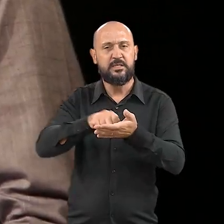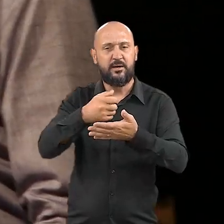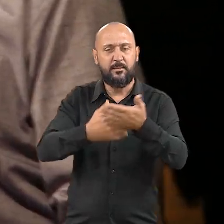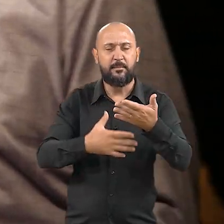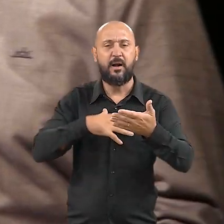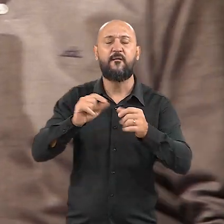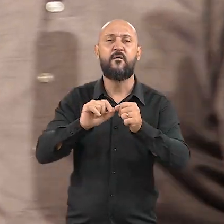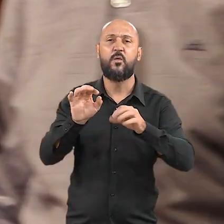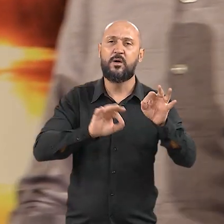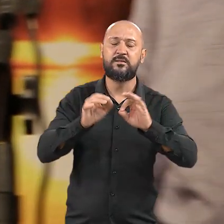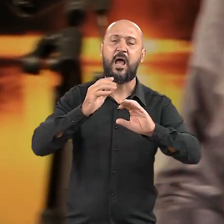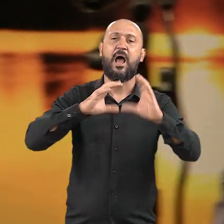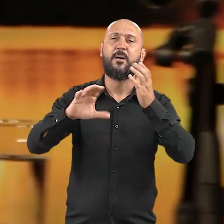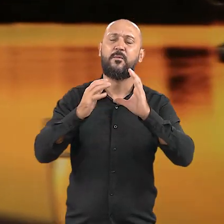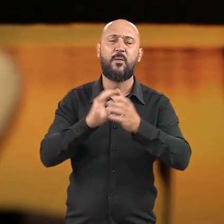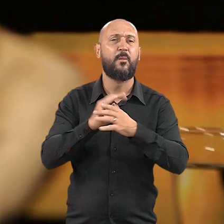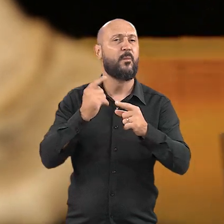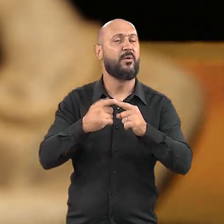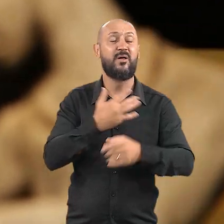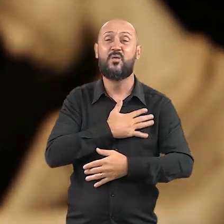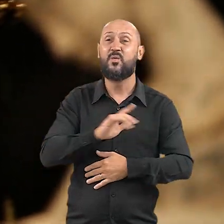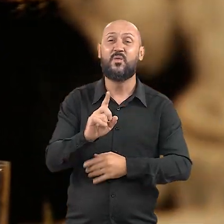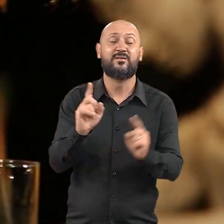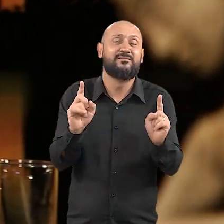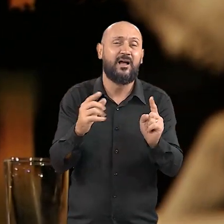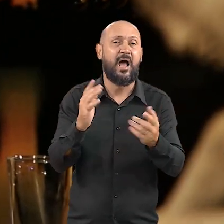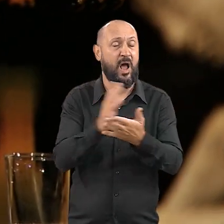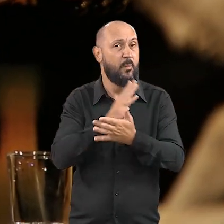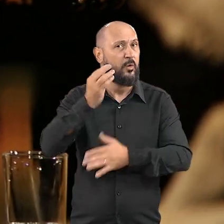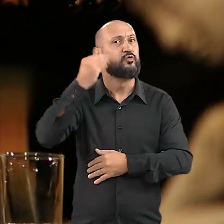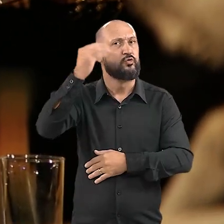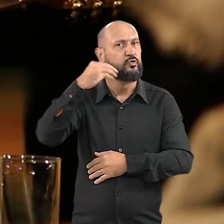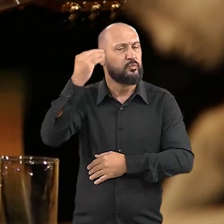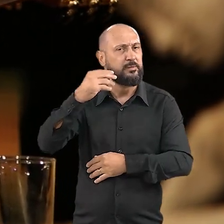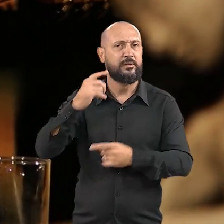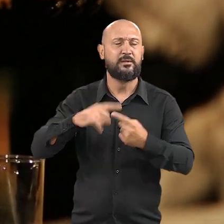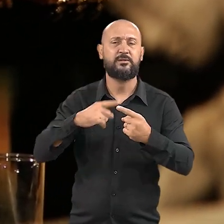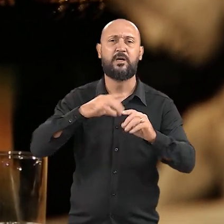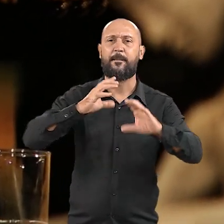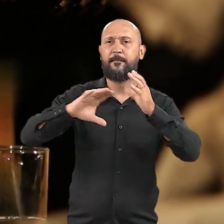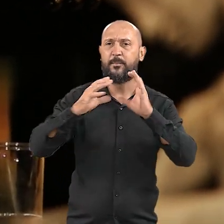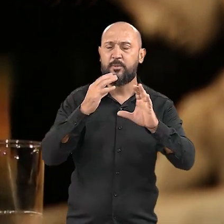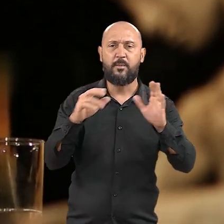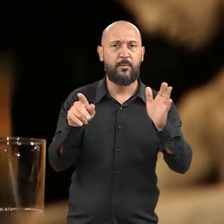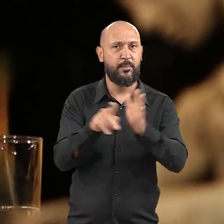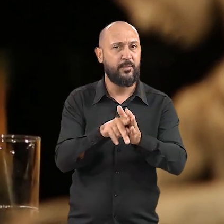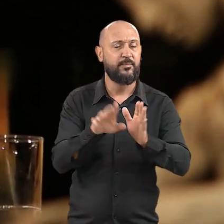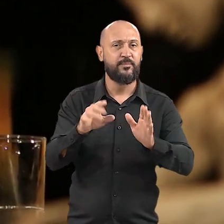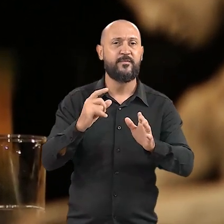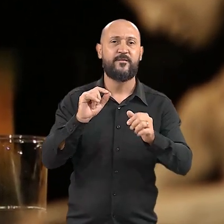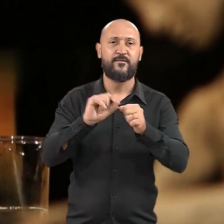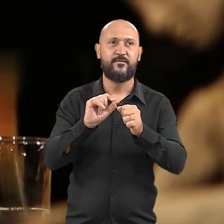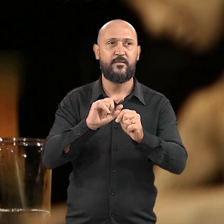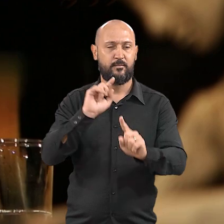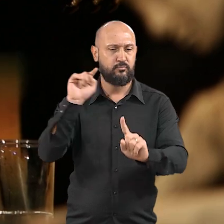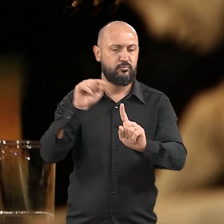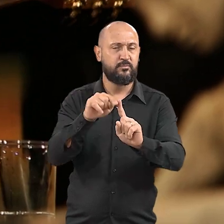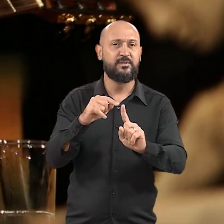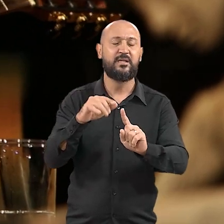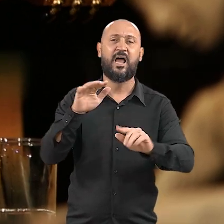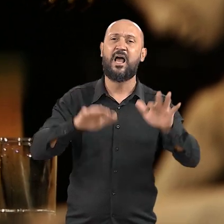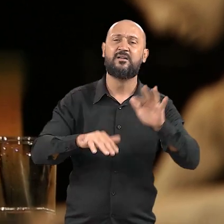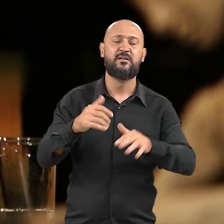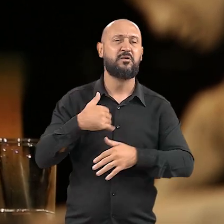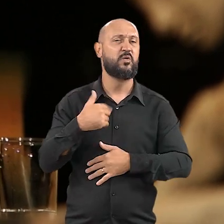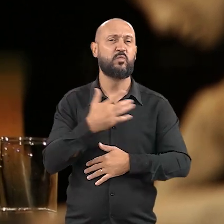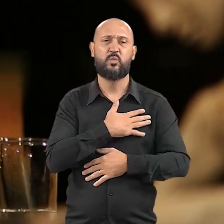escreve alguma coisa para eu musicar. Porque assim, eu não gostava, eu tenho algumas experiências de músicas feitas em cima da obra dele